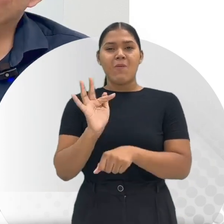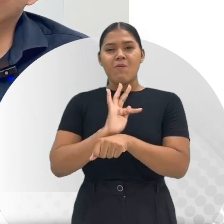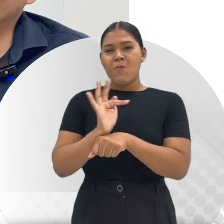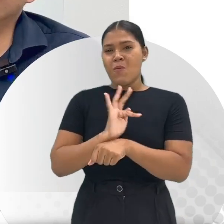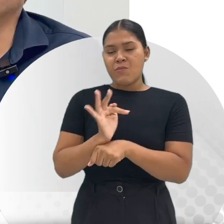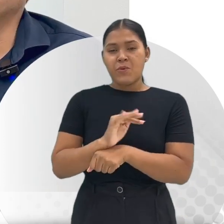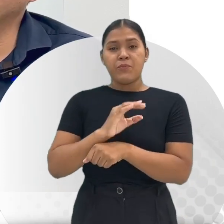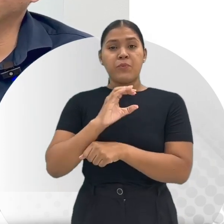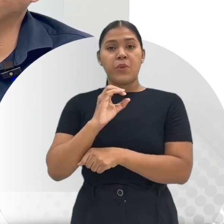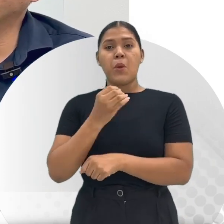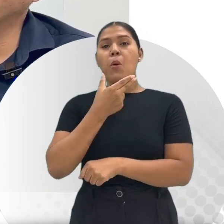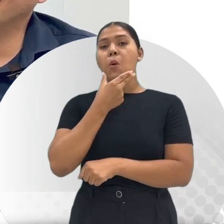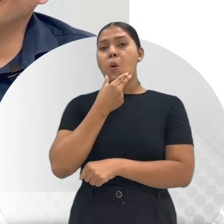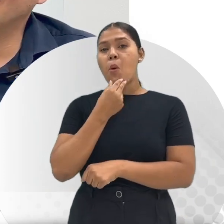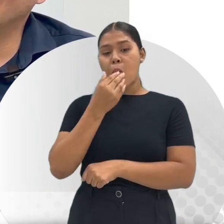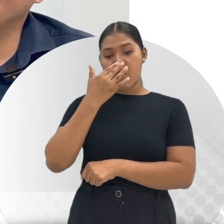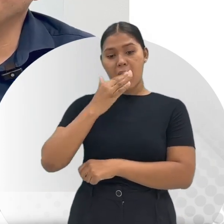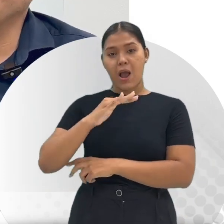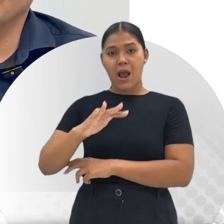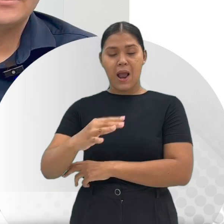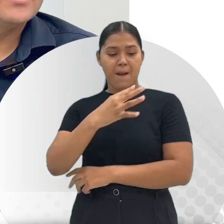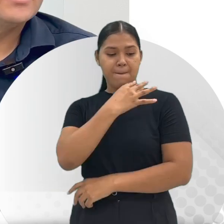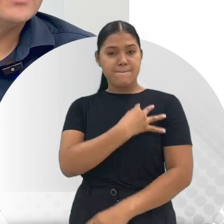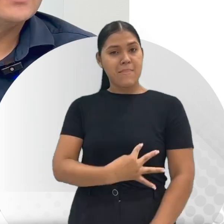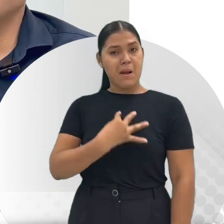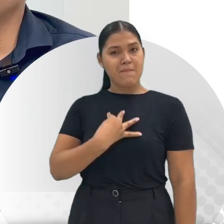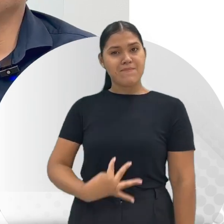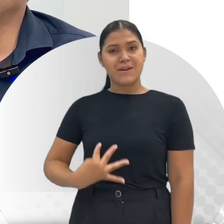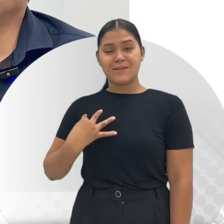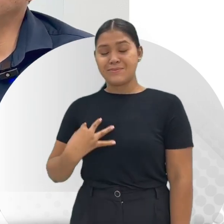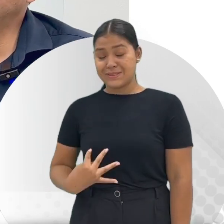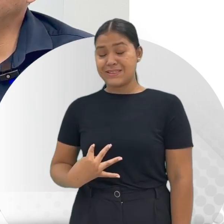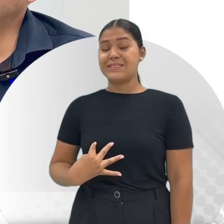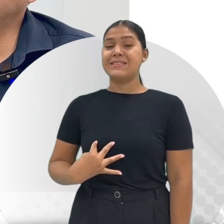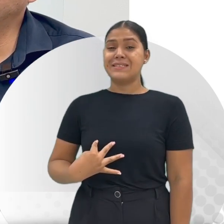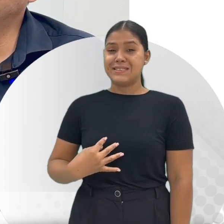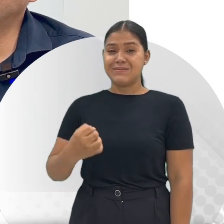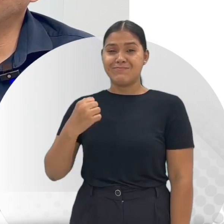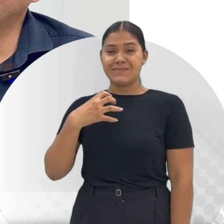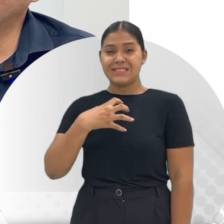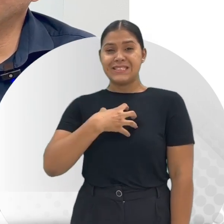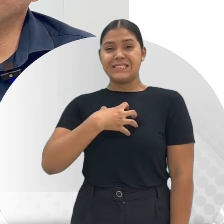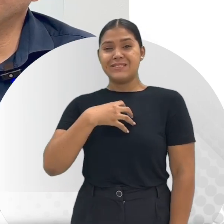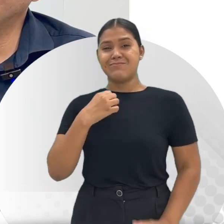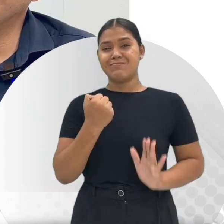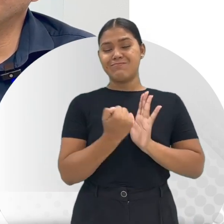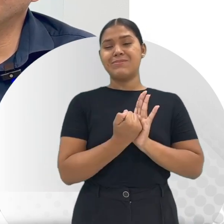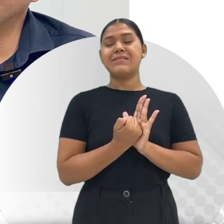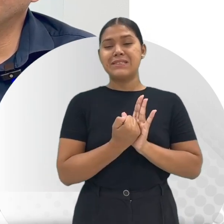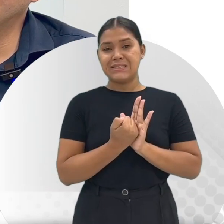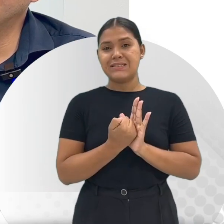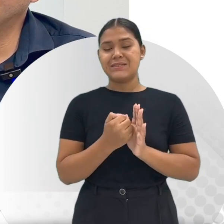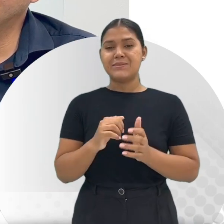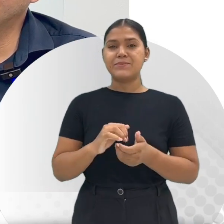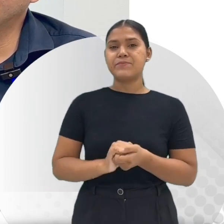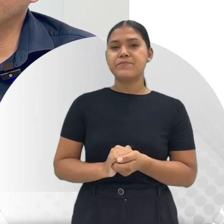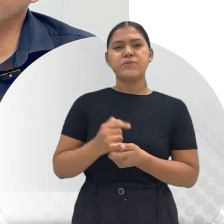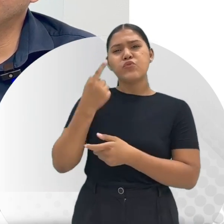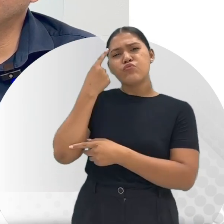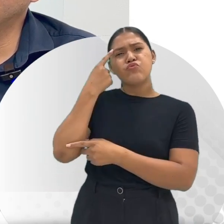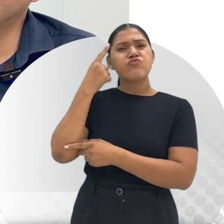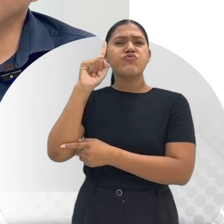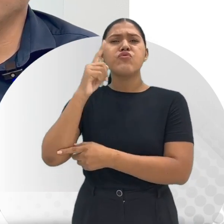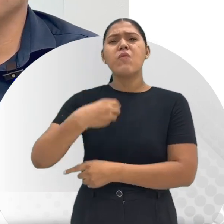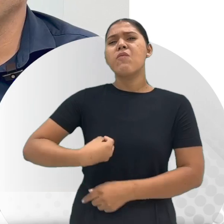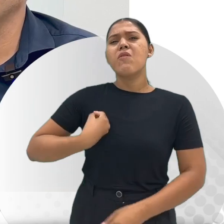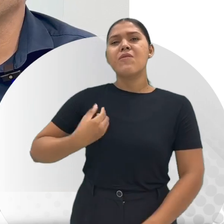não importa Sim. o jeito que você tiver, mas você vai sair impactado, emocionado, né? Bom, vamos lá. Um dia para você